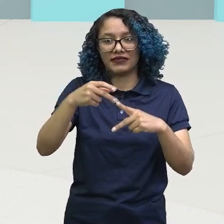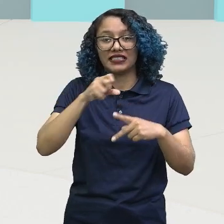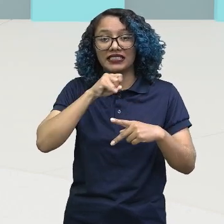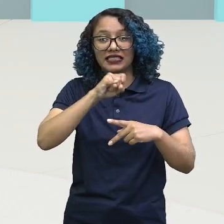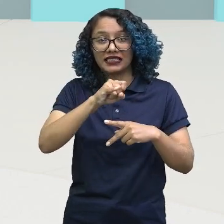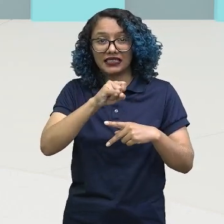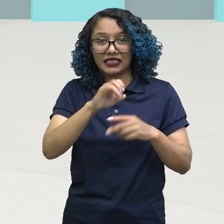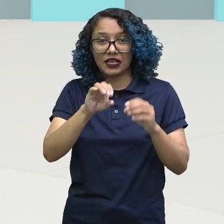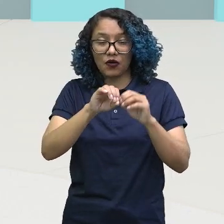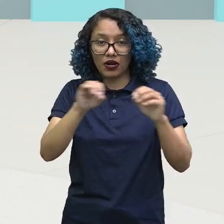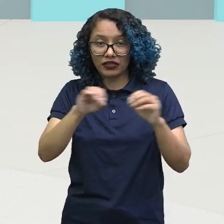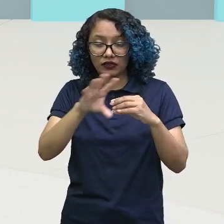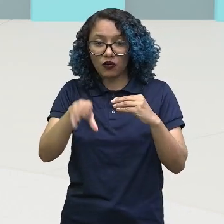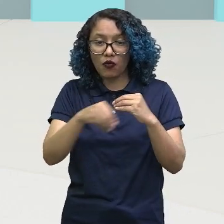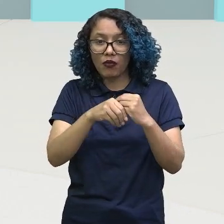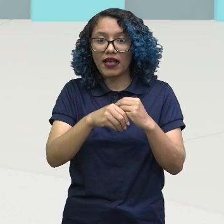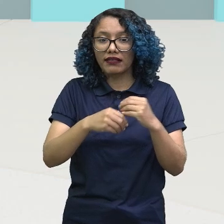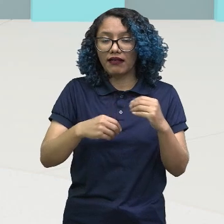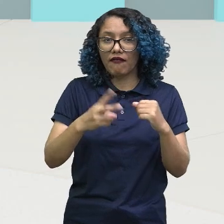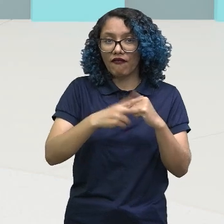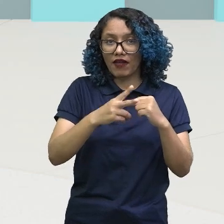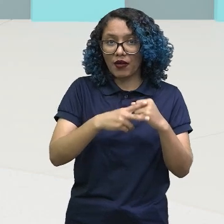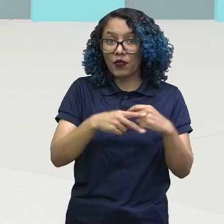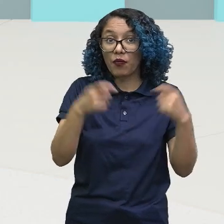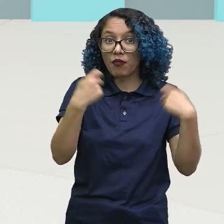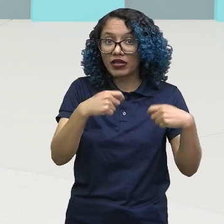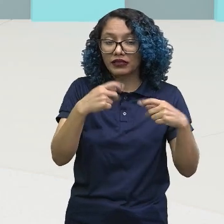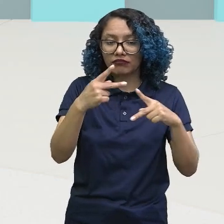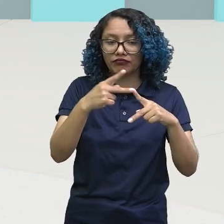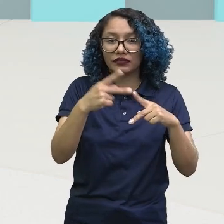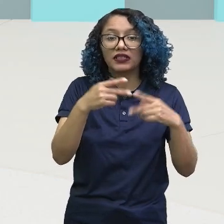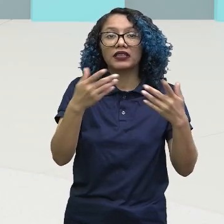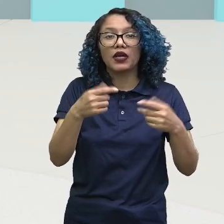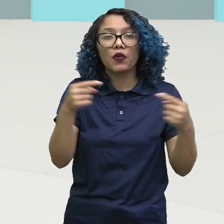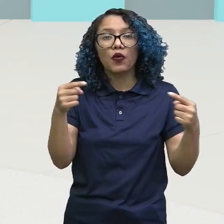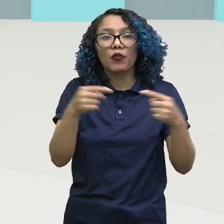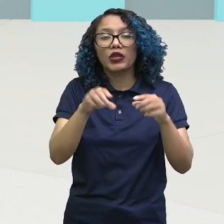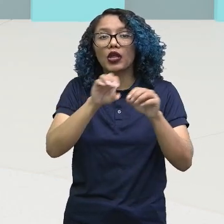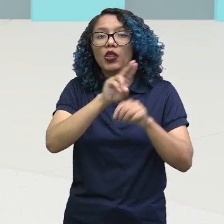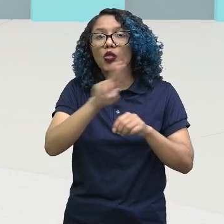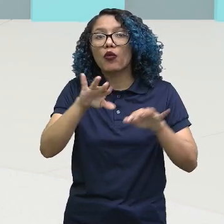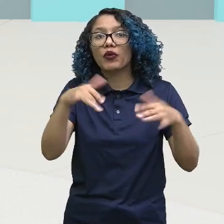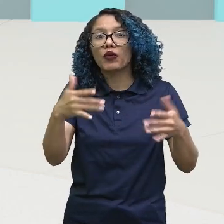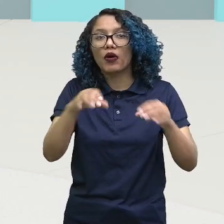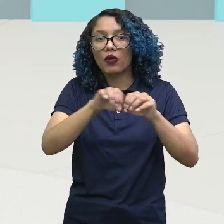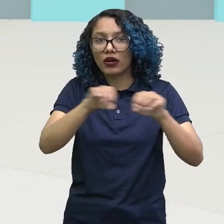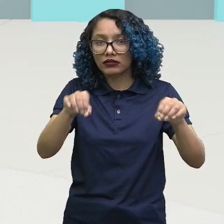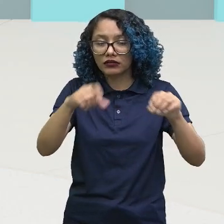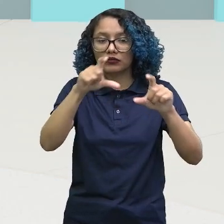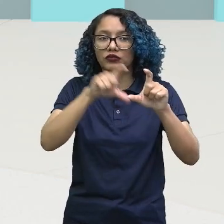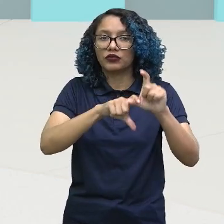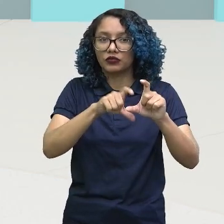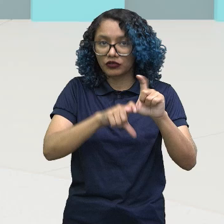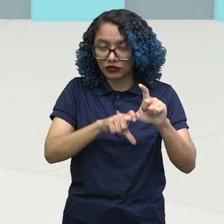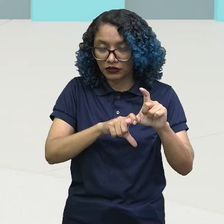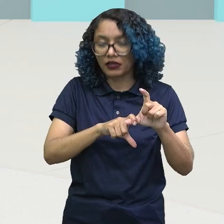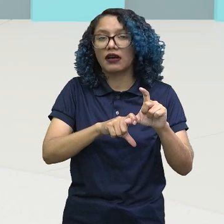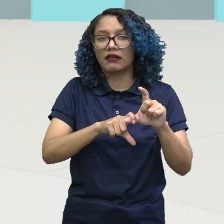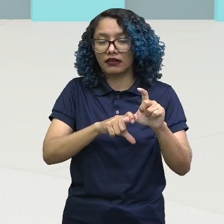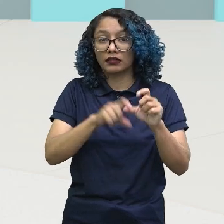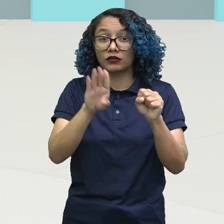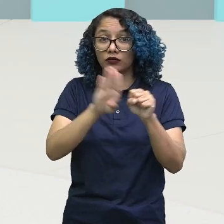um verbo que pede preposição, aí a gente vai classificar como oração